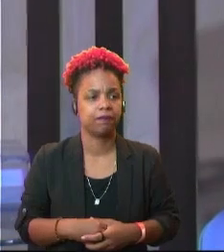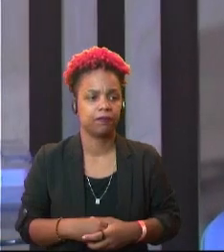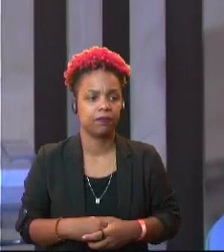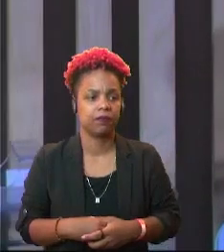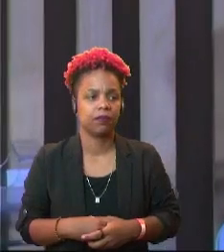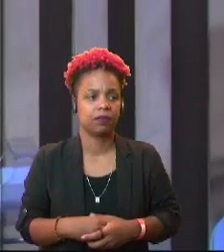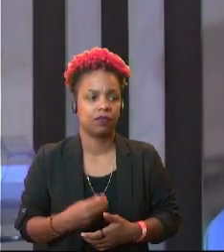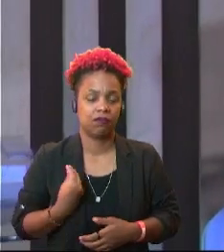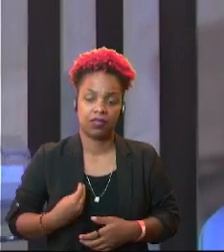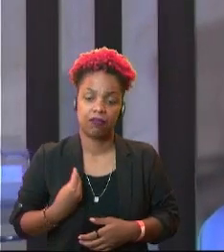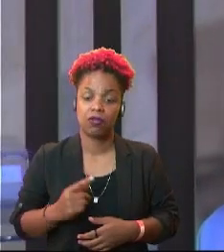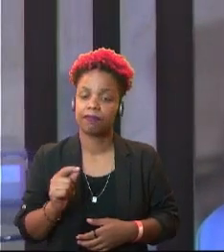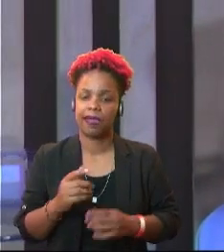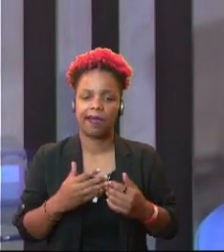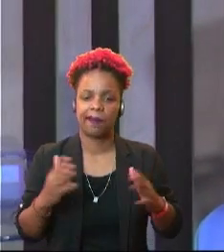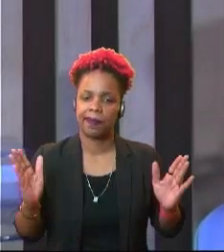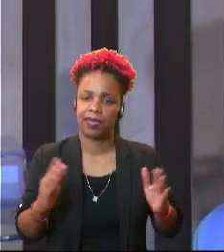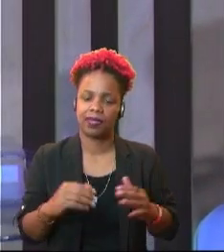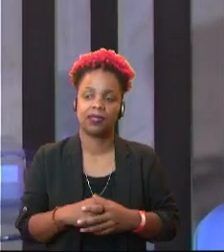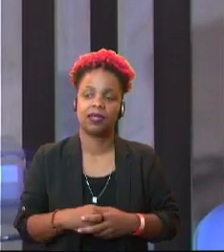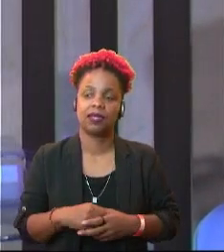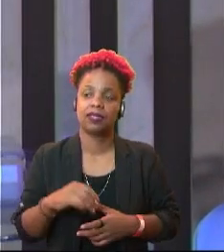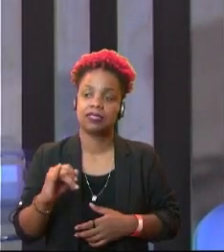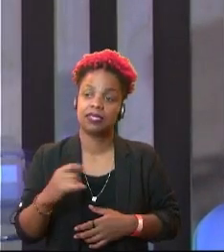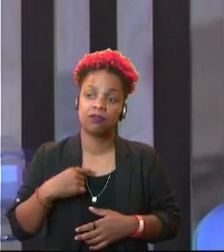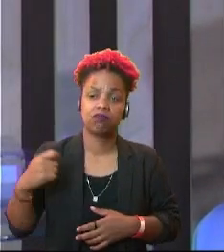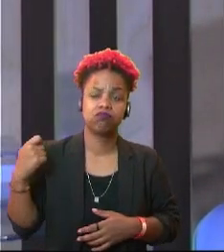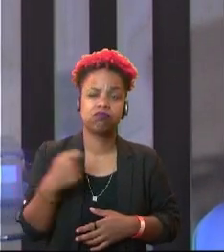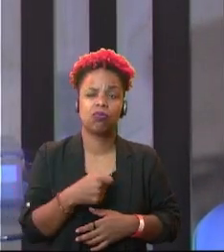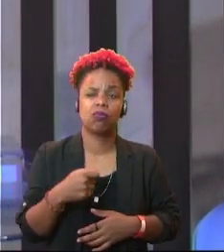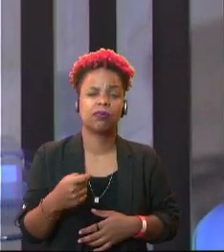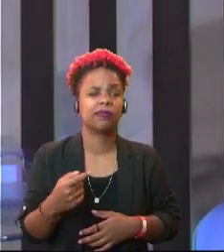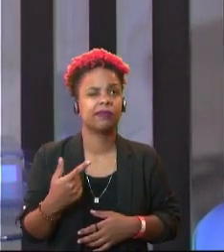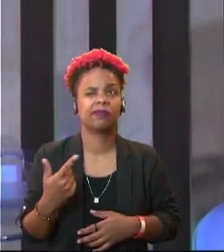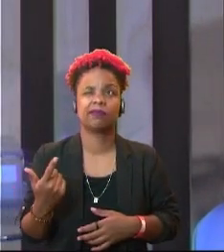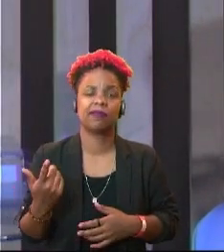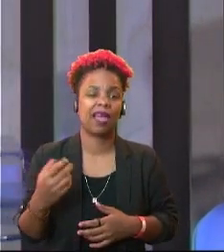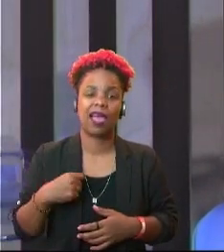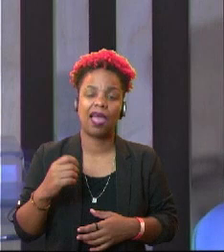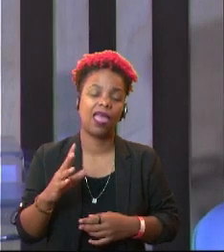discussão que está aí aberta. Qualquer extremismo, né,